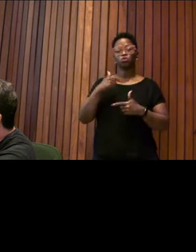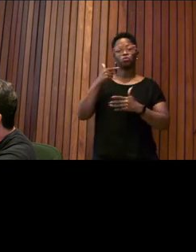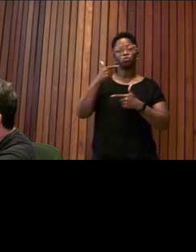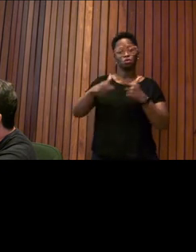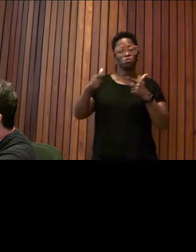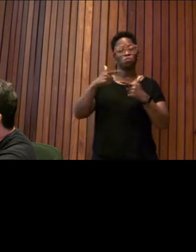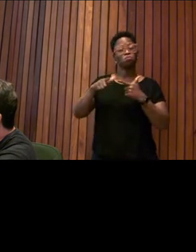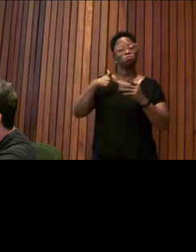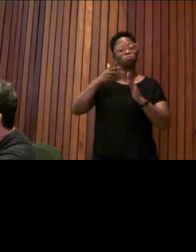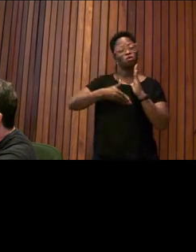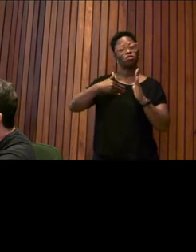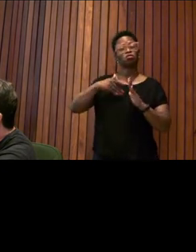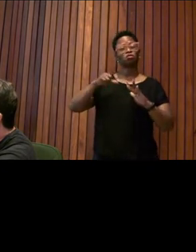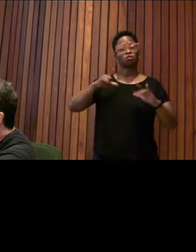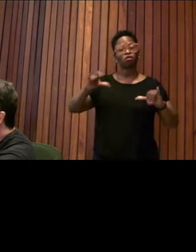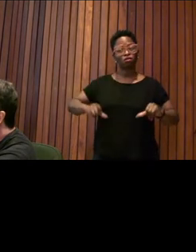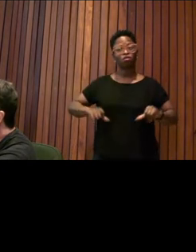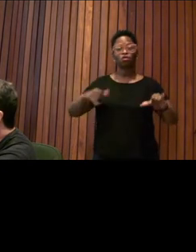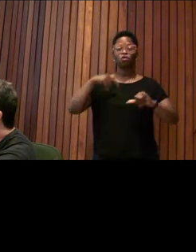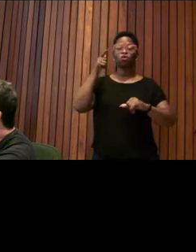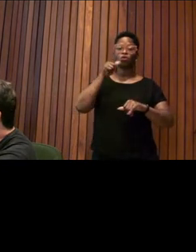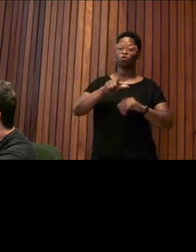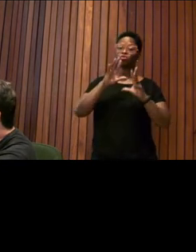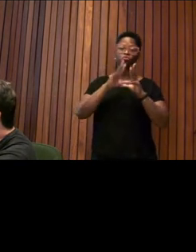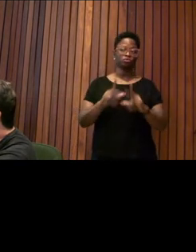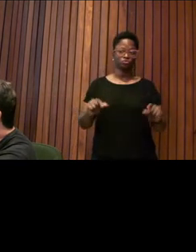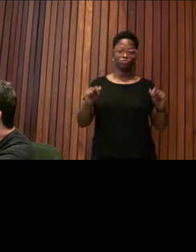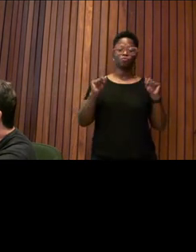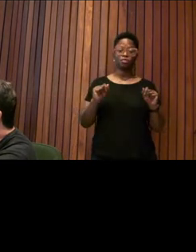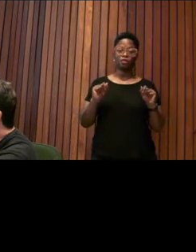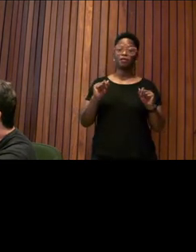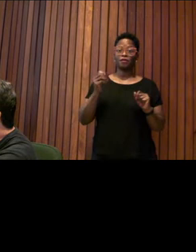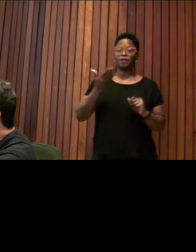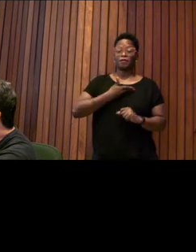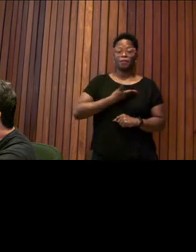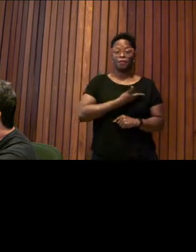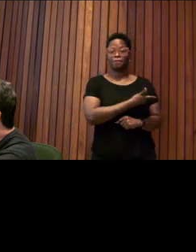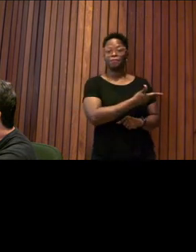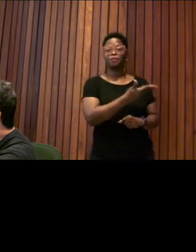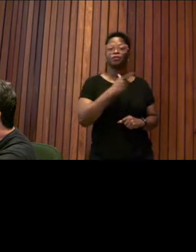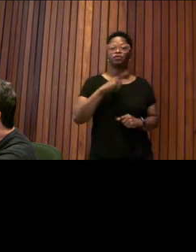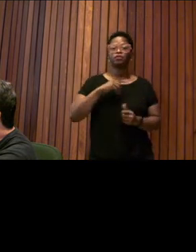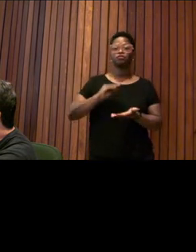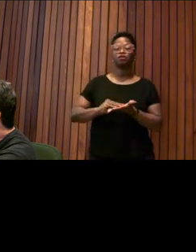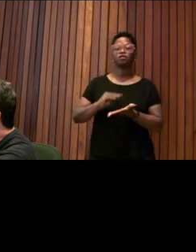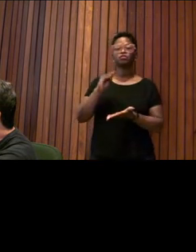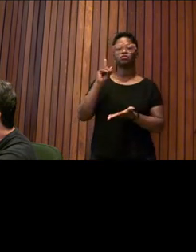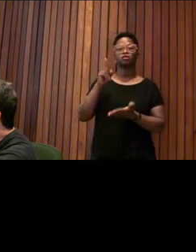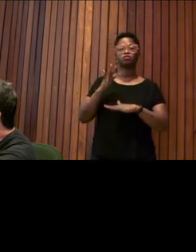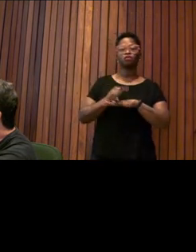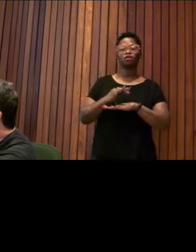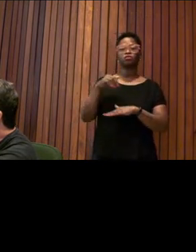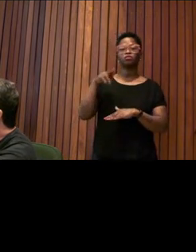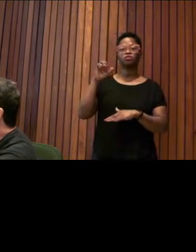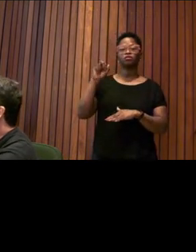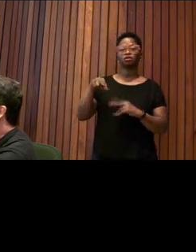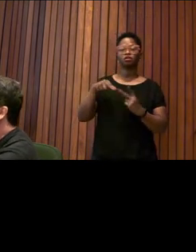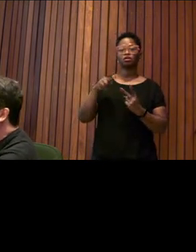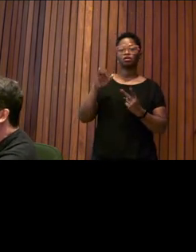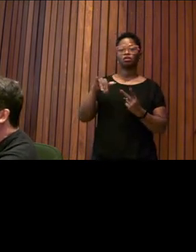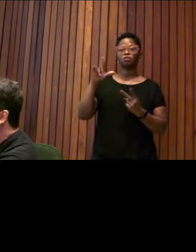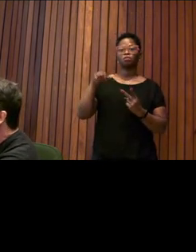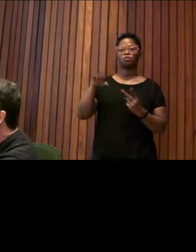gente passou, né? Mas a gente está aí. E os colegas também, né? Acho que está faltando aqui só o Nem, não é isso? Nem. E o